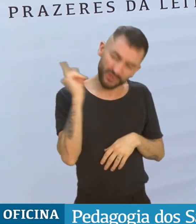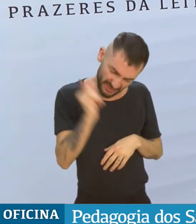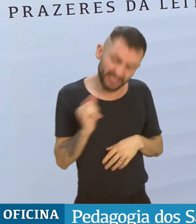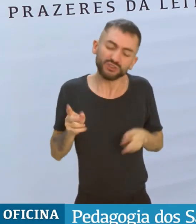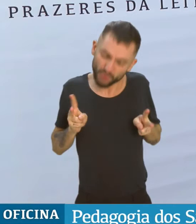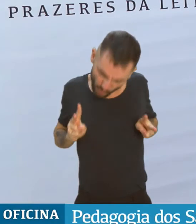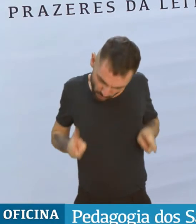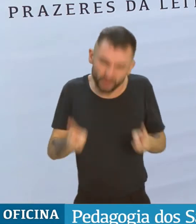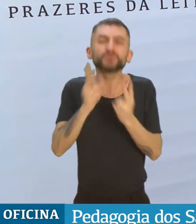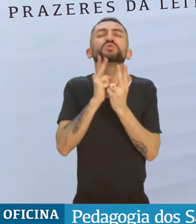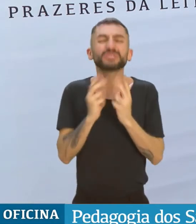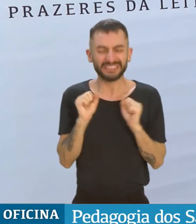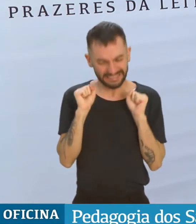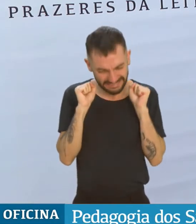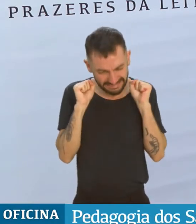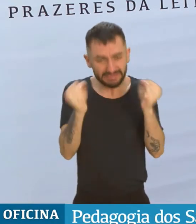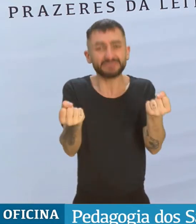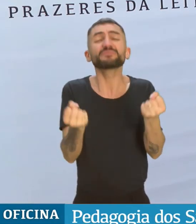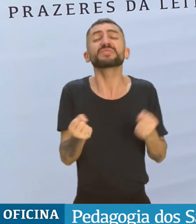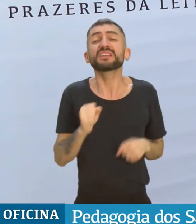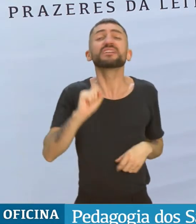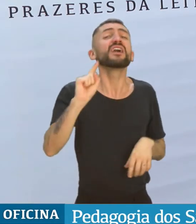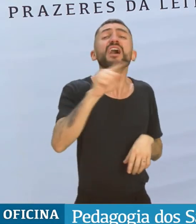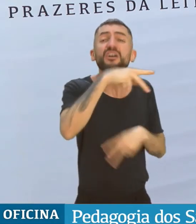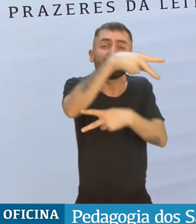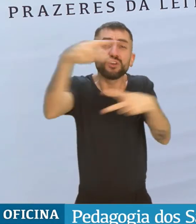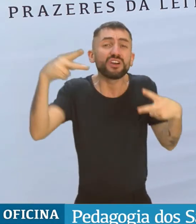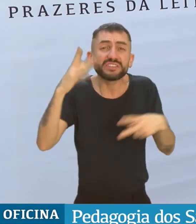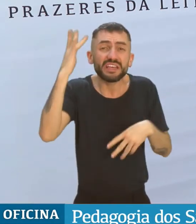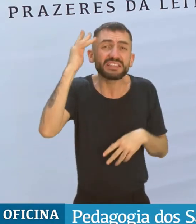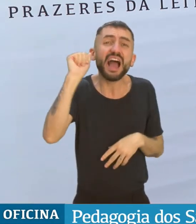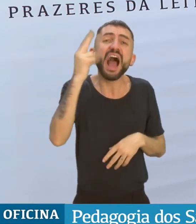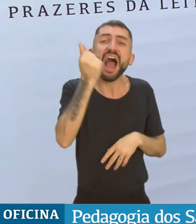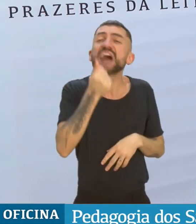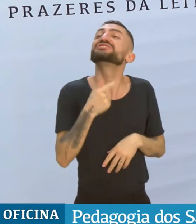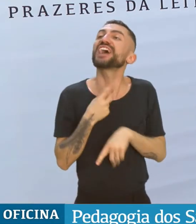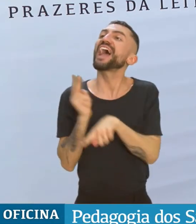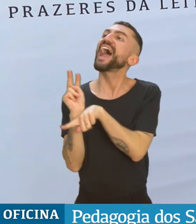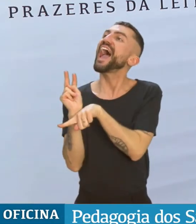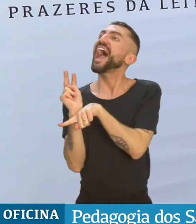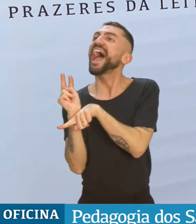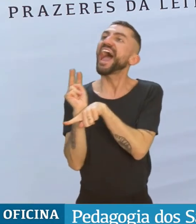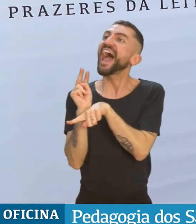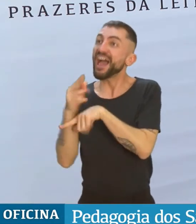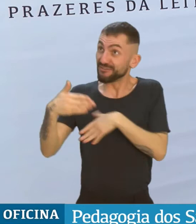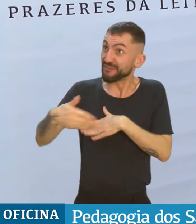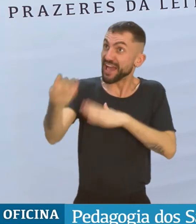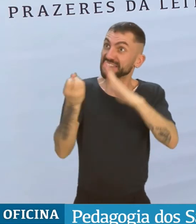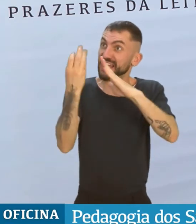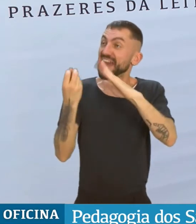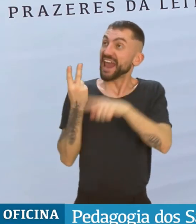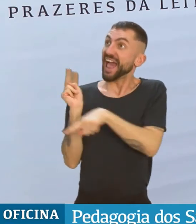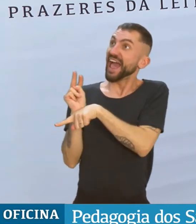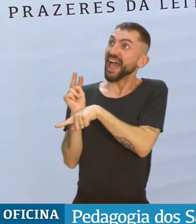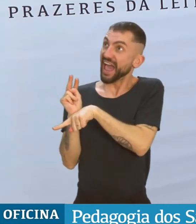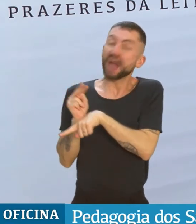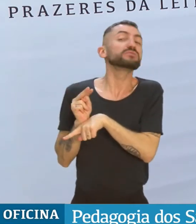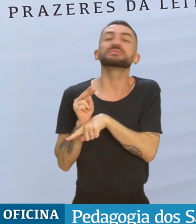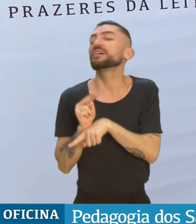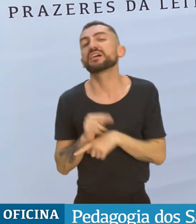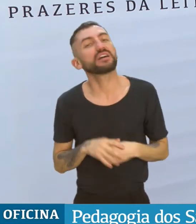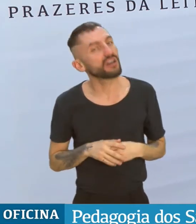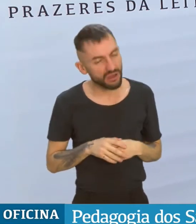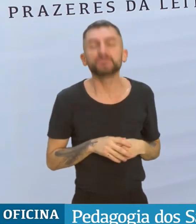dessa perseverança. Não vá achando que é aquilo que está todo mundo esperando, o seu grande evento para todo mundo participar.